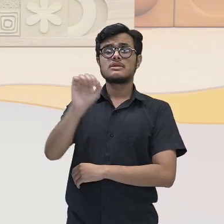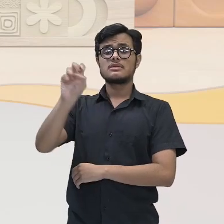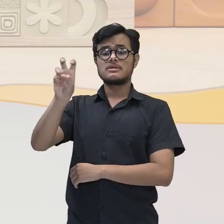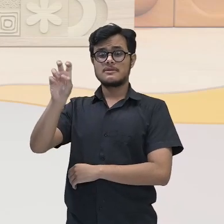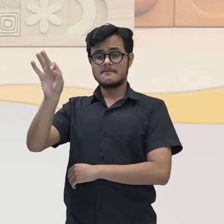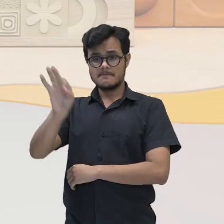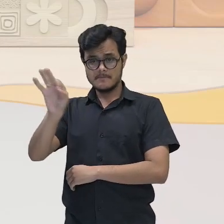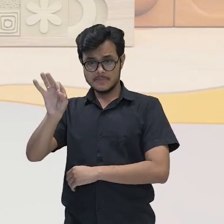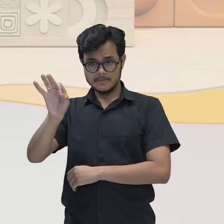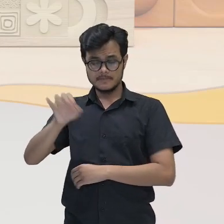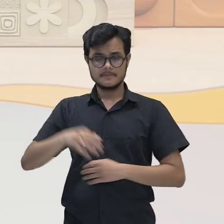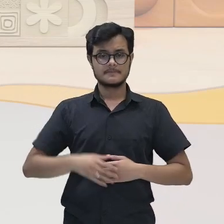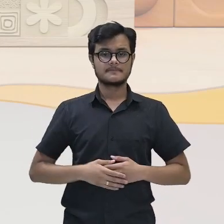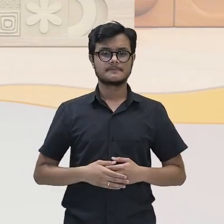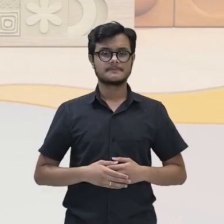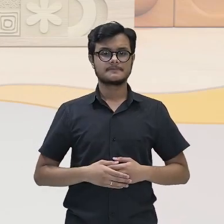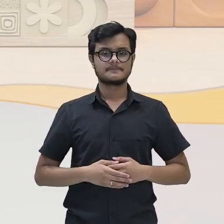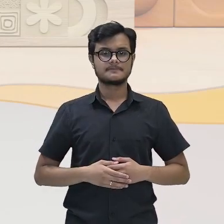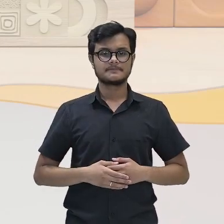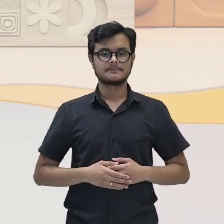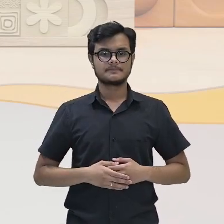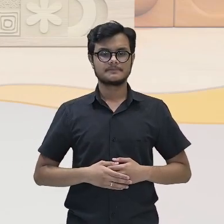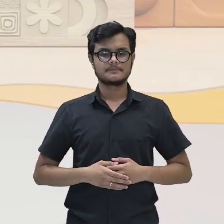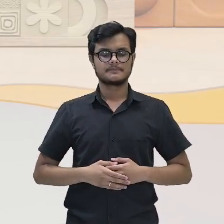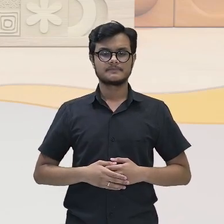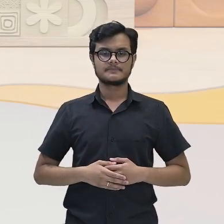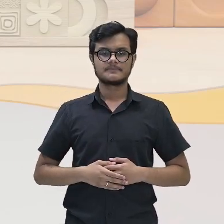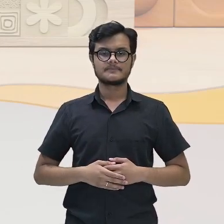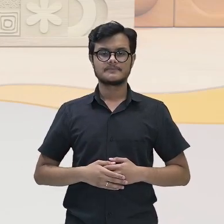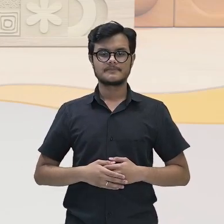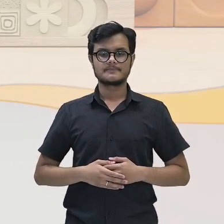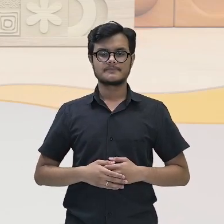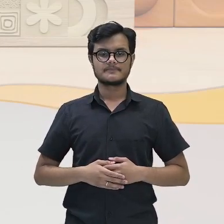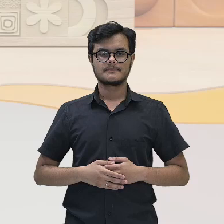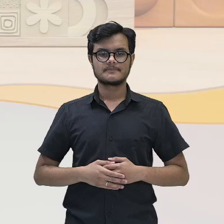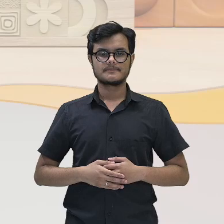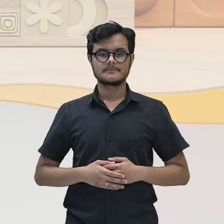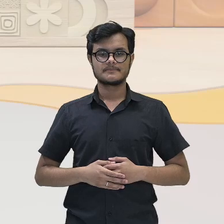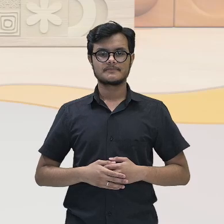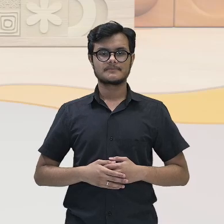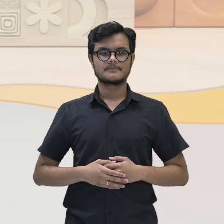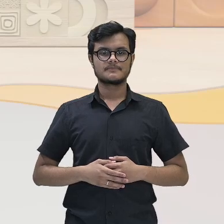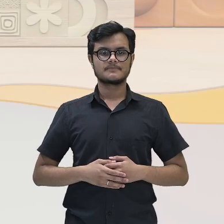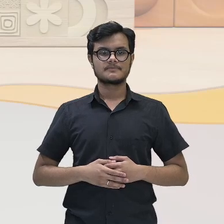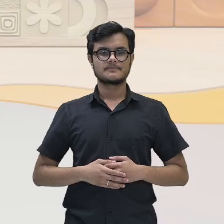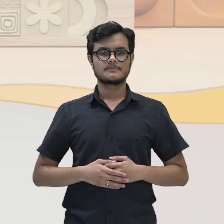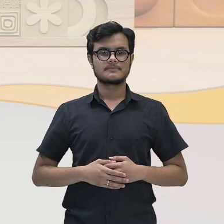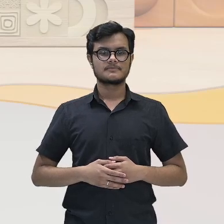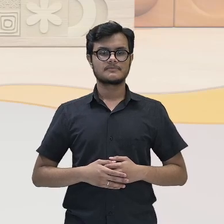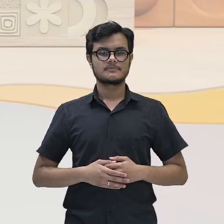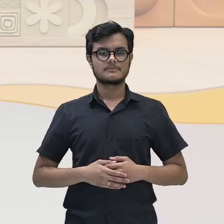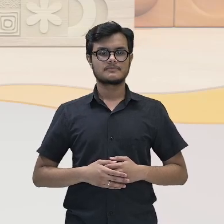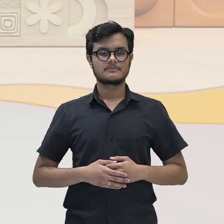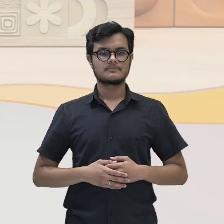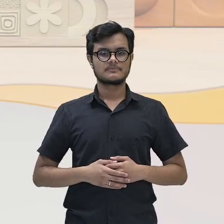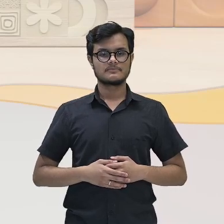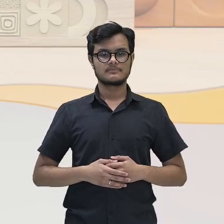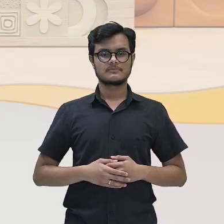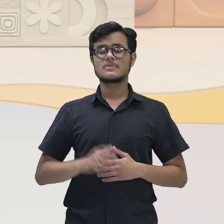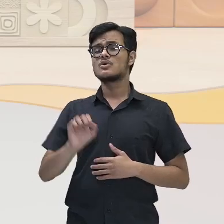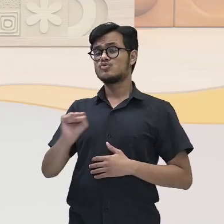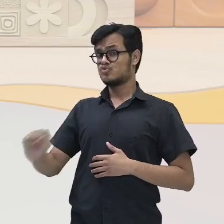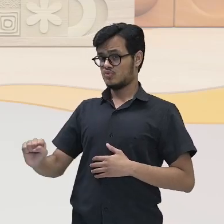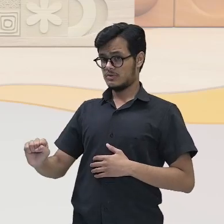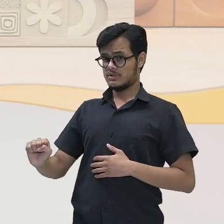vamos verificar aí a maior quantidade da população urbana, que está, como a gente viu ali no texto,